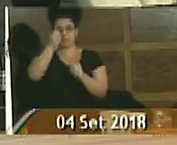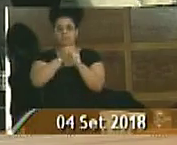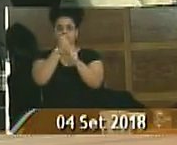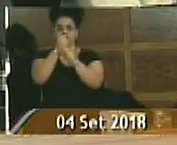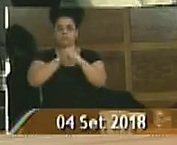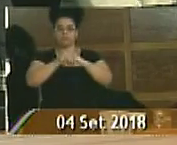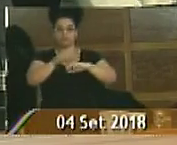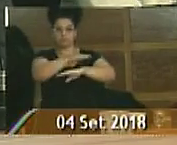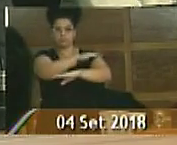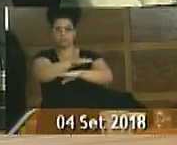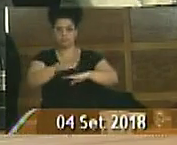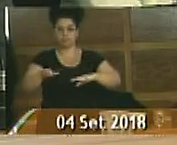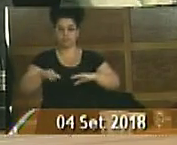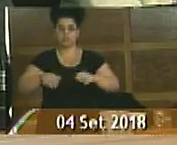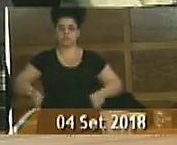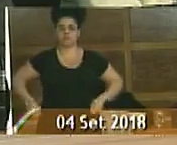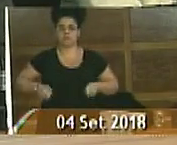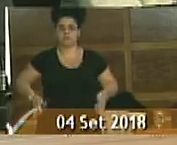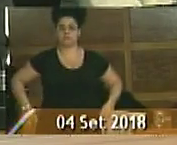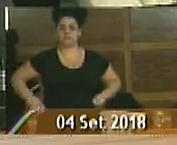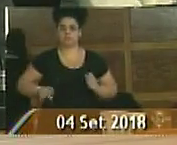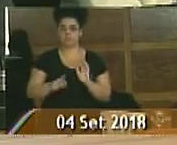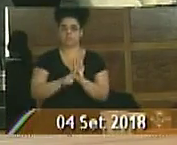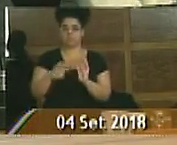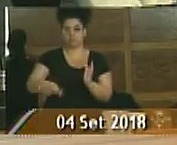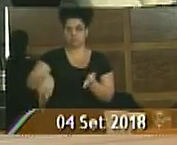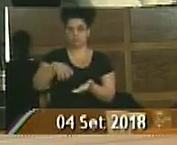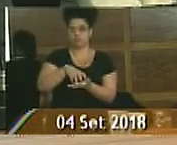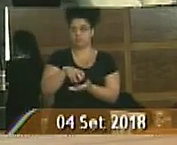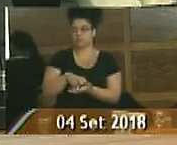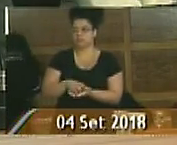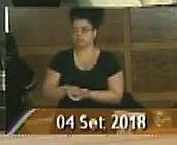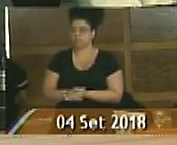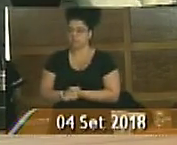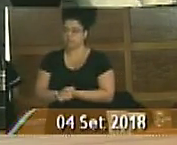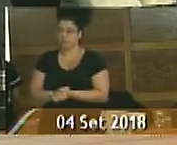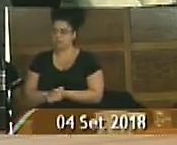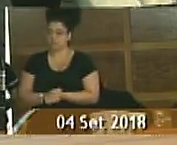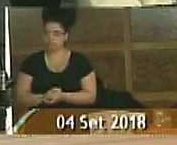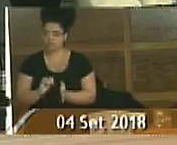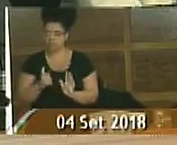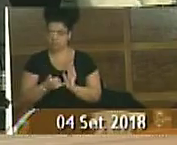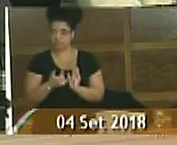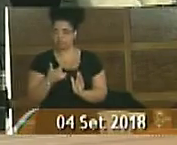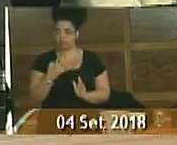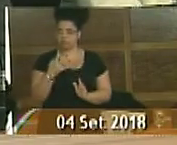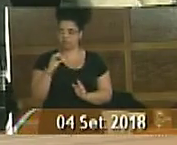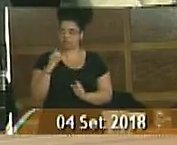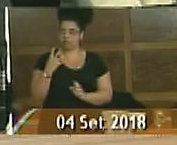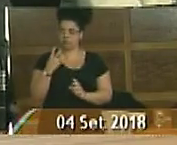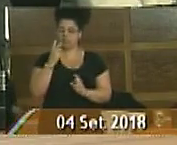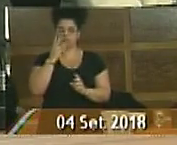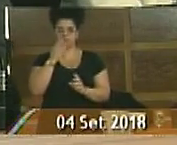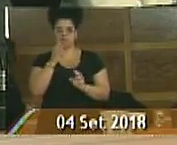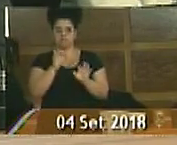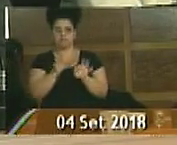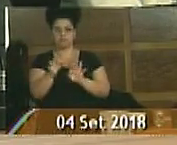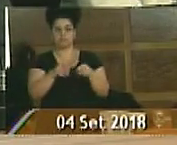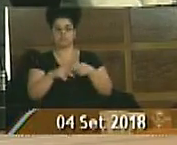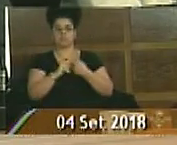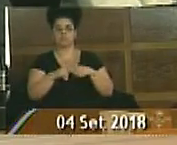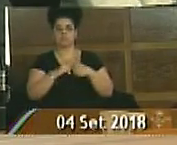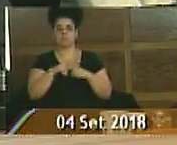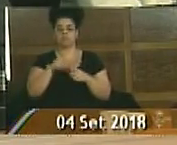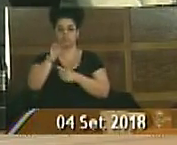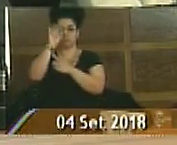Prefeitura Municipal de Angra dos Reis, Rua Professor Lima, bairro Centro. Indicação 2494, manutenção dos semáforos localizados na